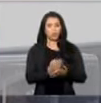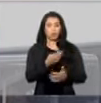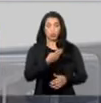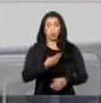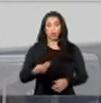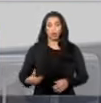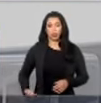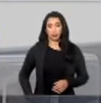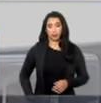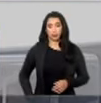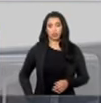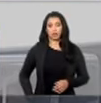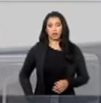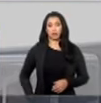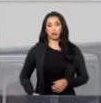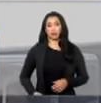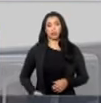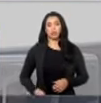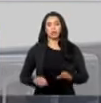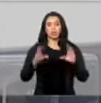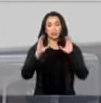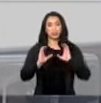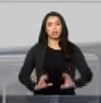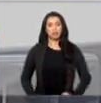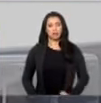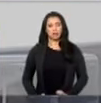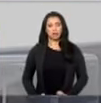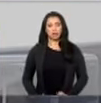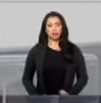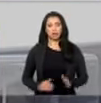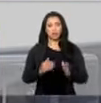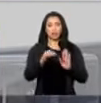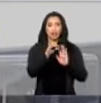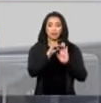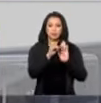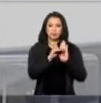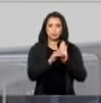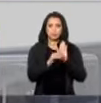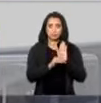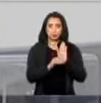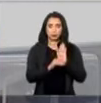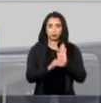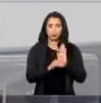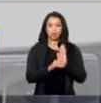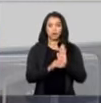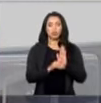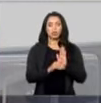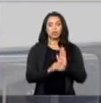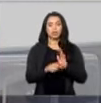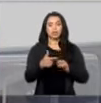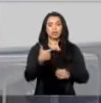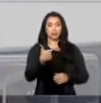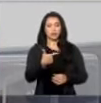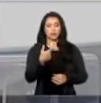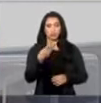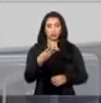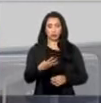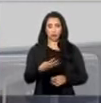da Cidadania as listas tríplices, como aqui já mencionado. Em 23 de